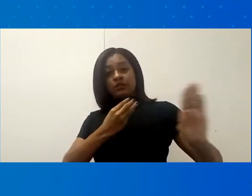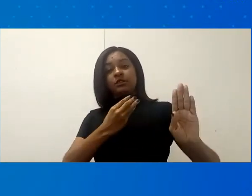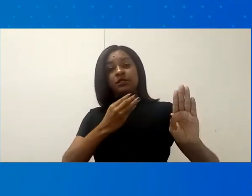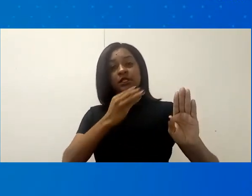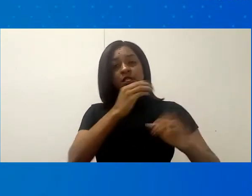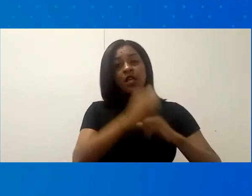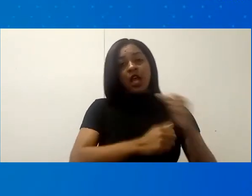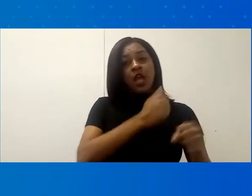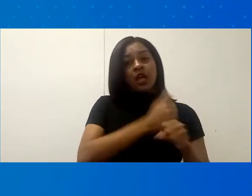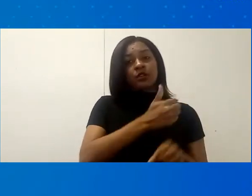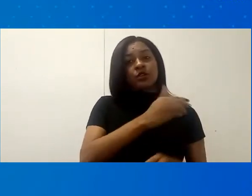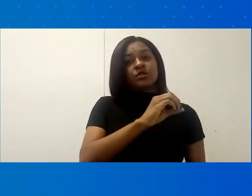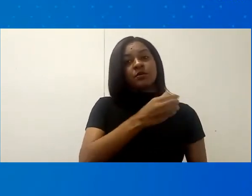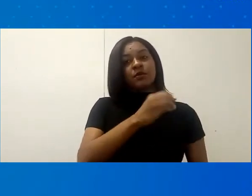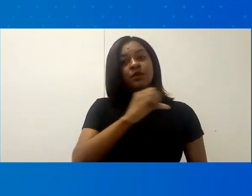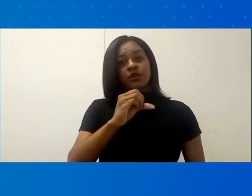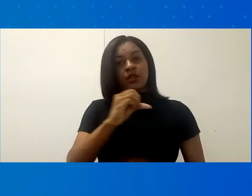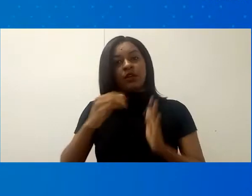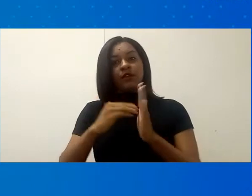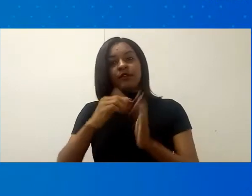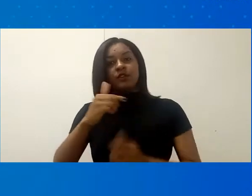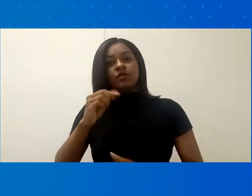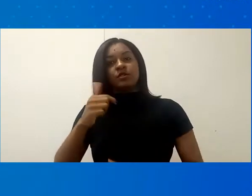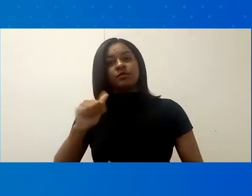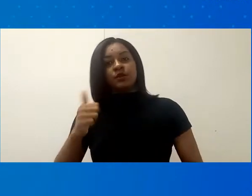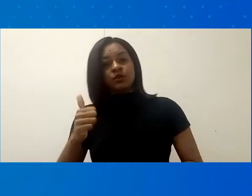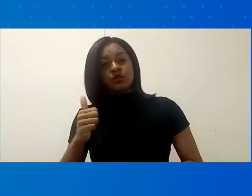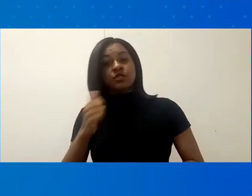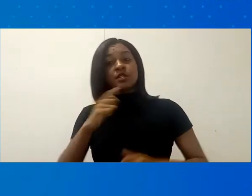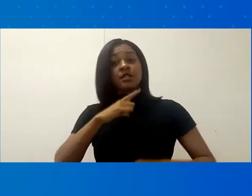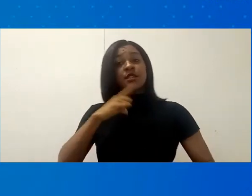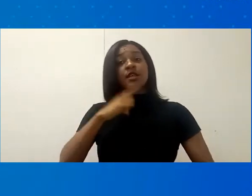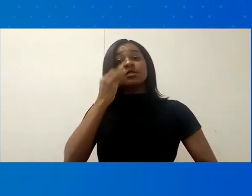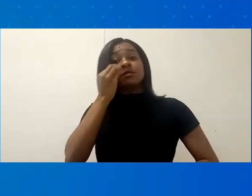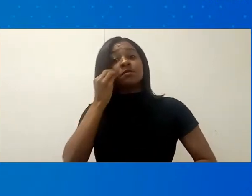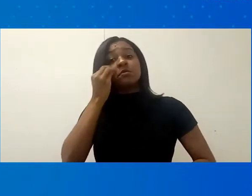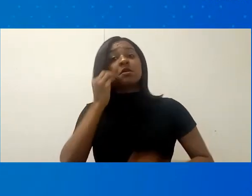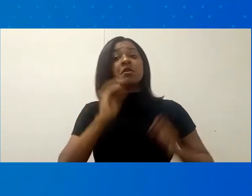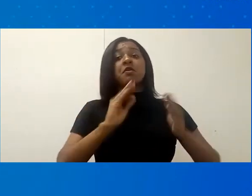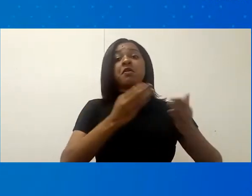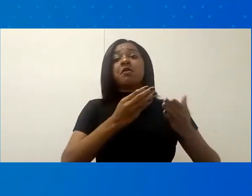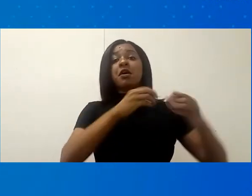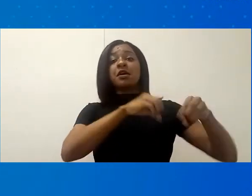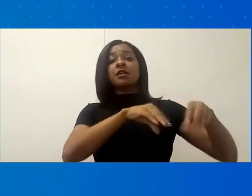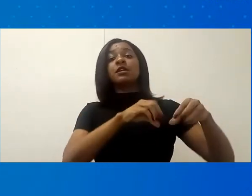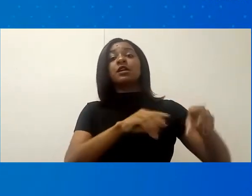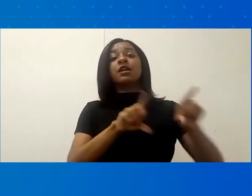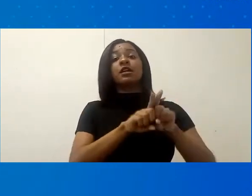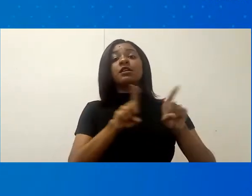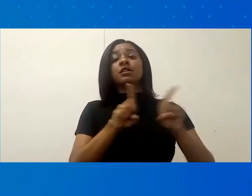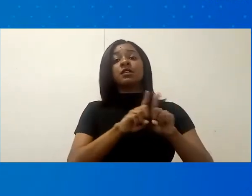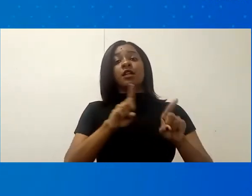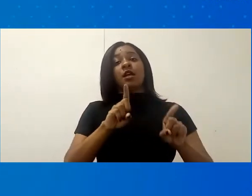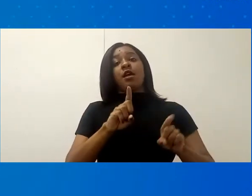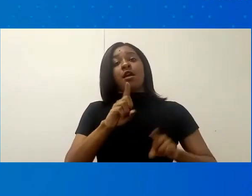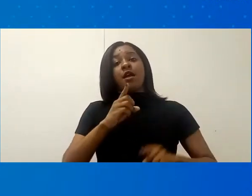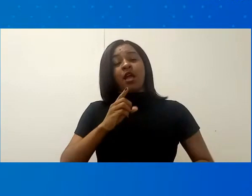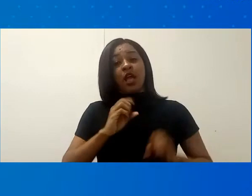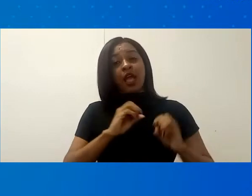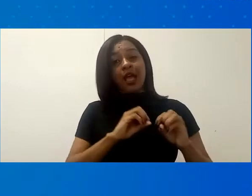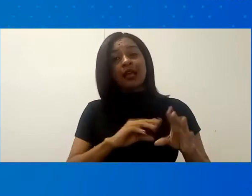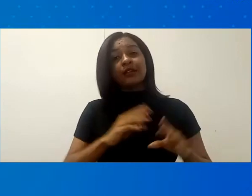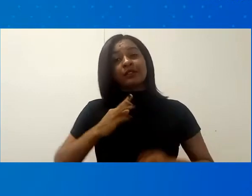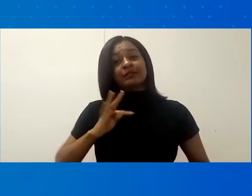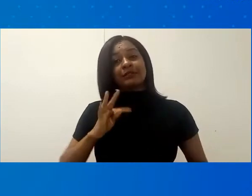2011 tem experiência na área de educação com ênfase em tecnologia Educacional educação a distância